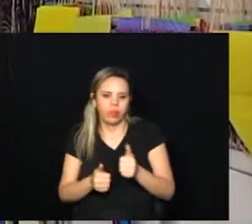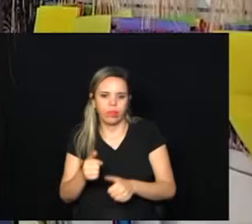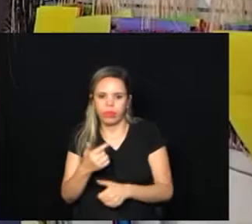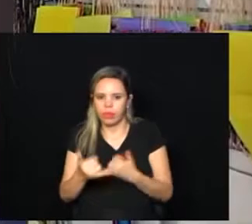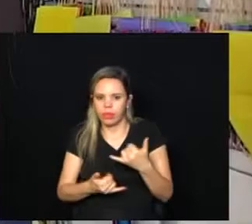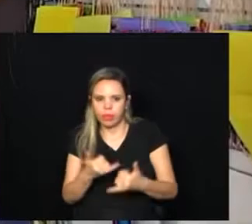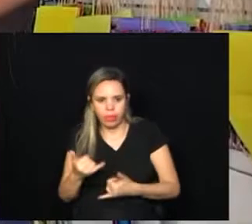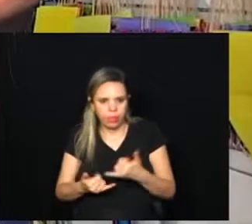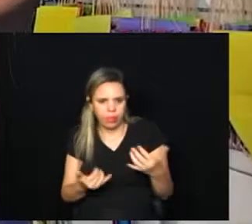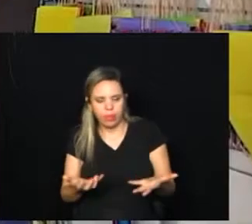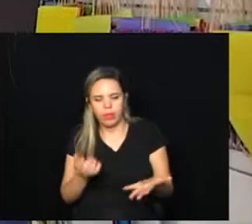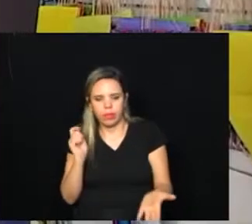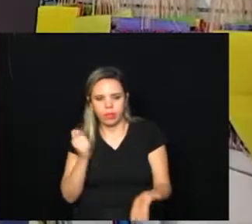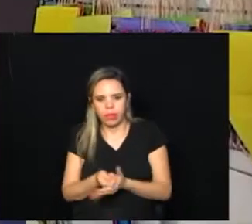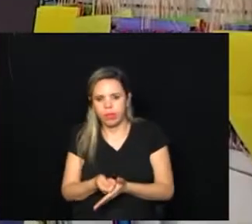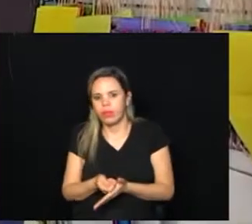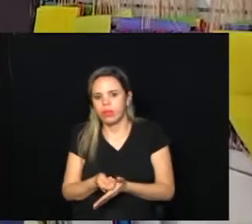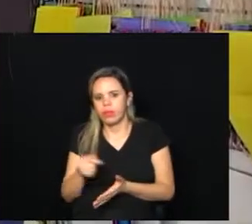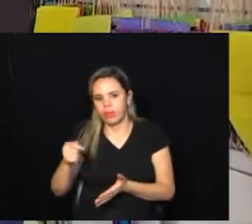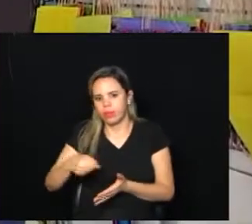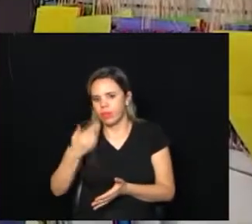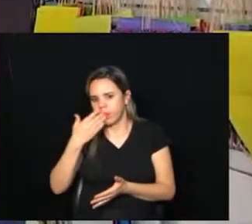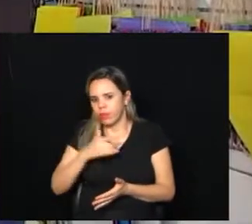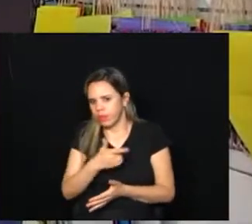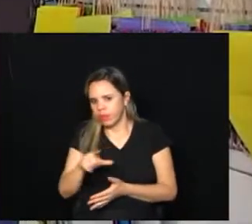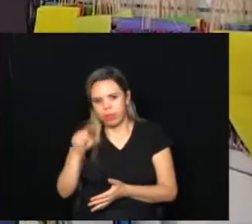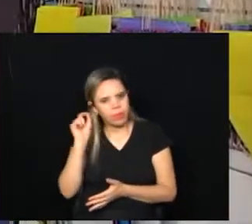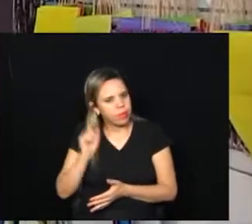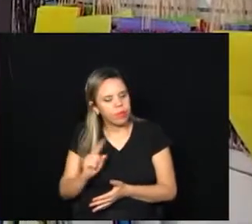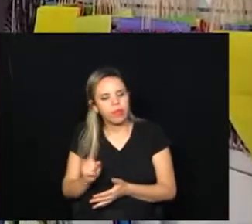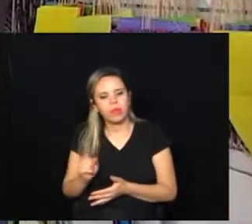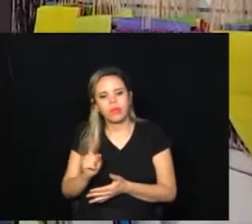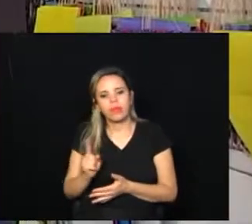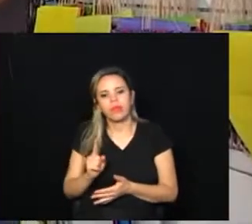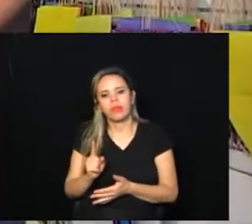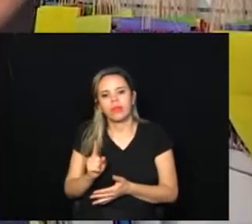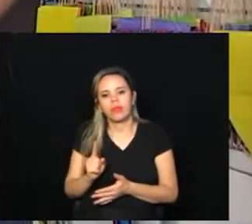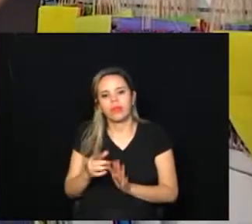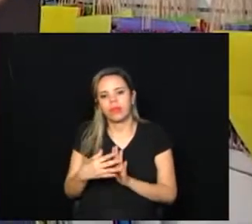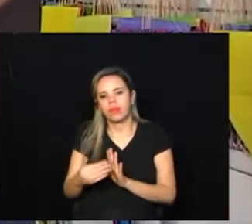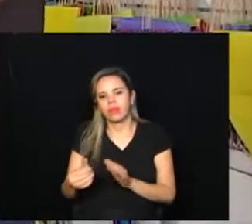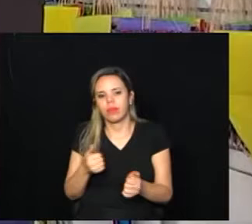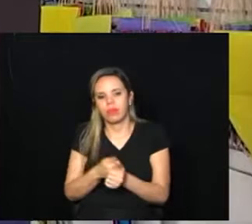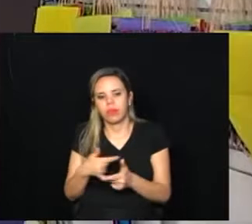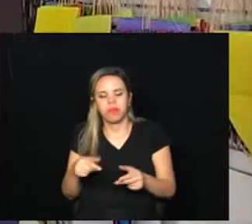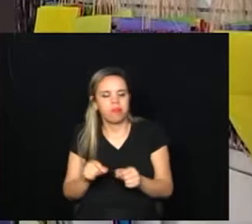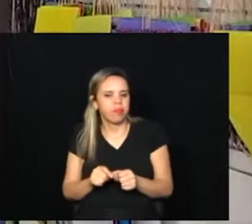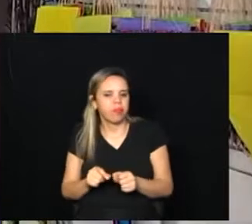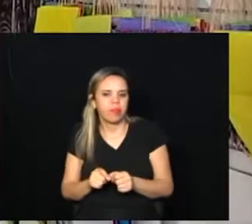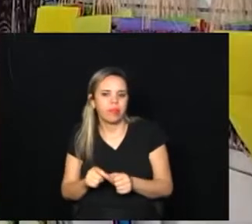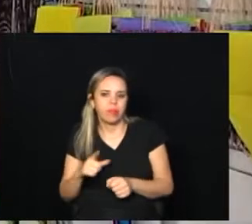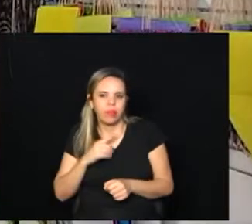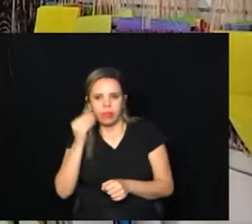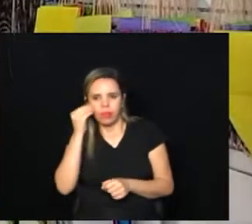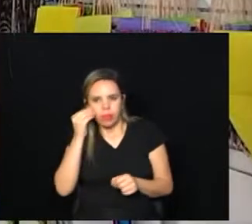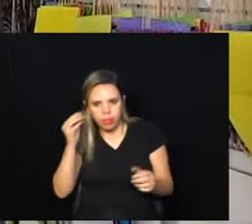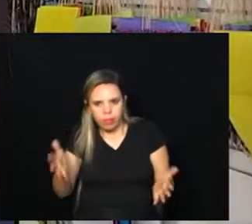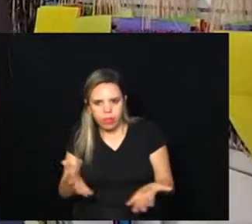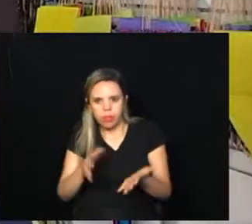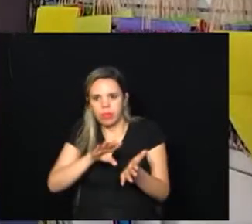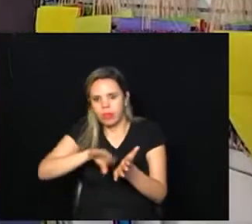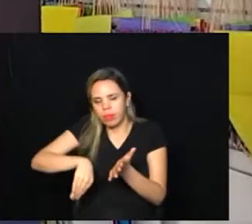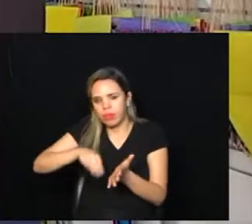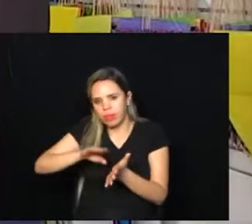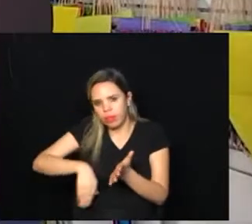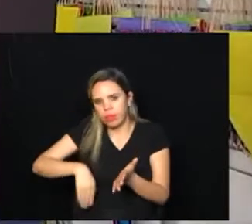você quiser brincar, você tem que pagar. A criançada não tem uma escolha. Então elas vão se espelhar no que tiver mais perto. Então a gente tenta tirar um pouco